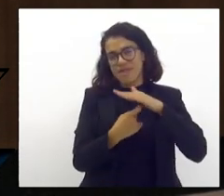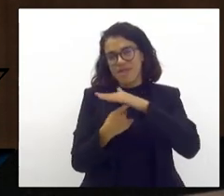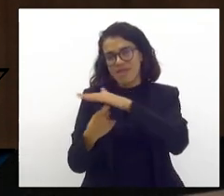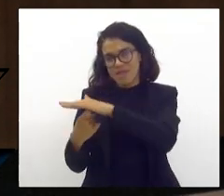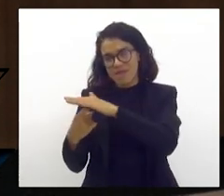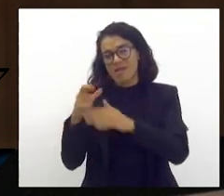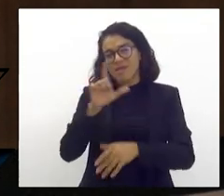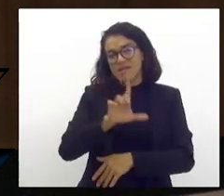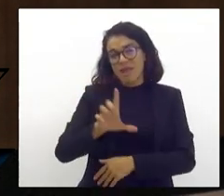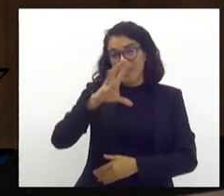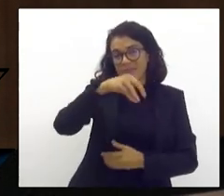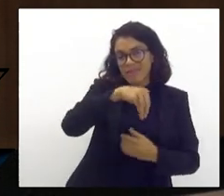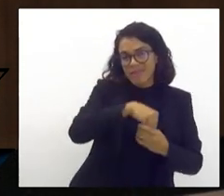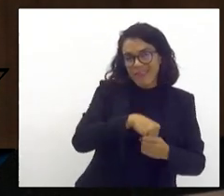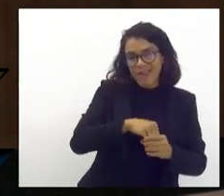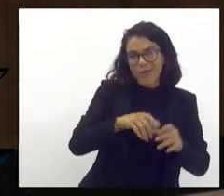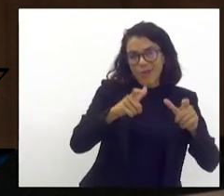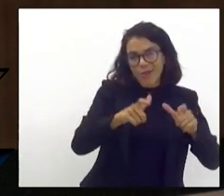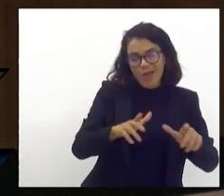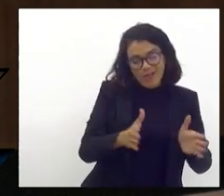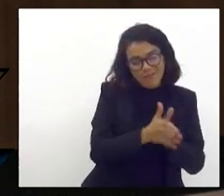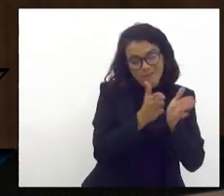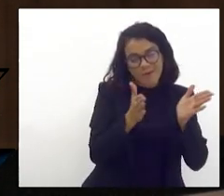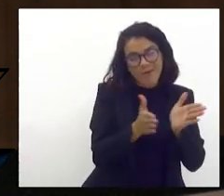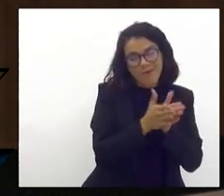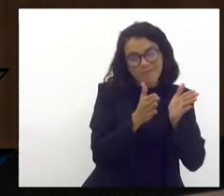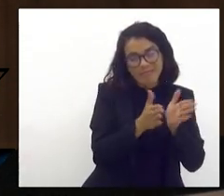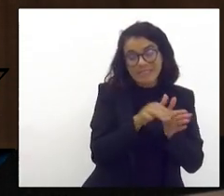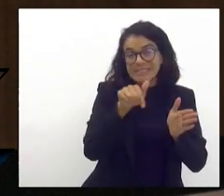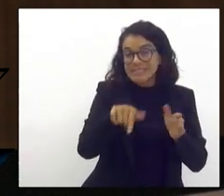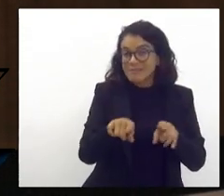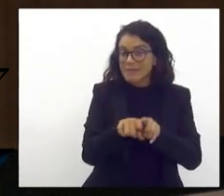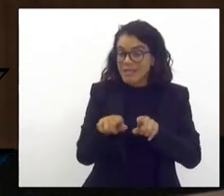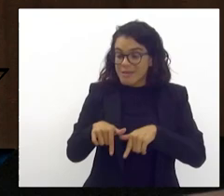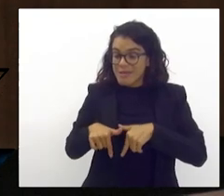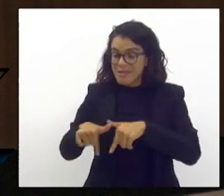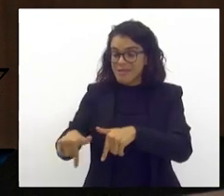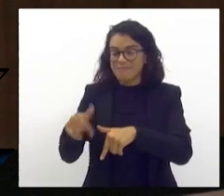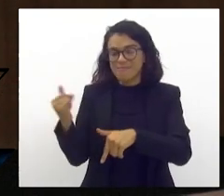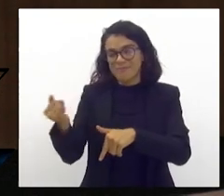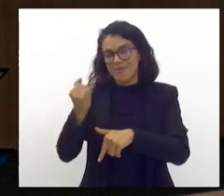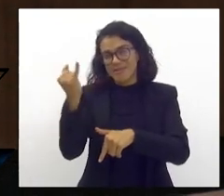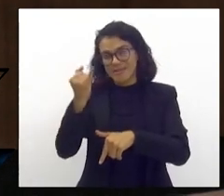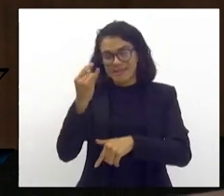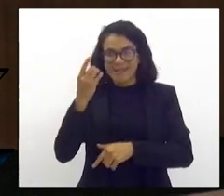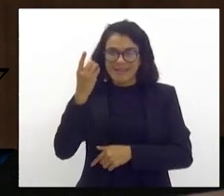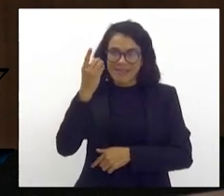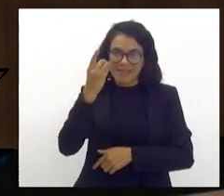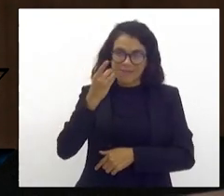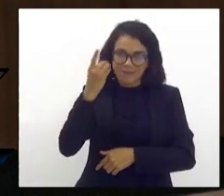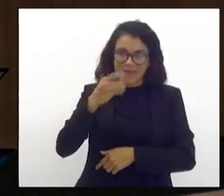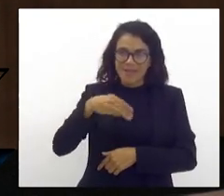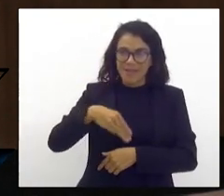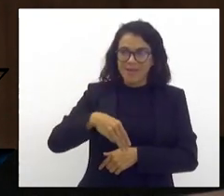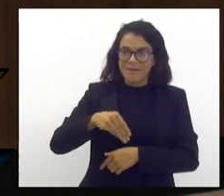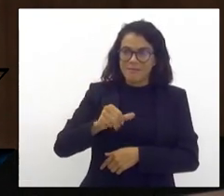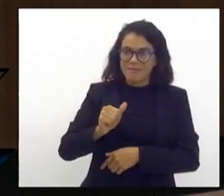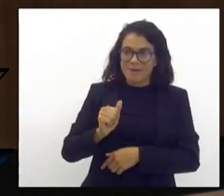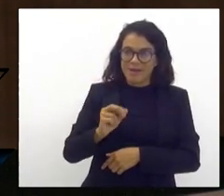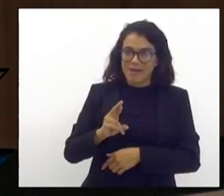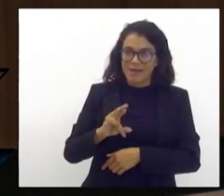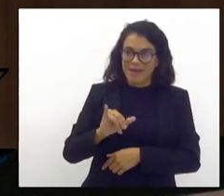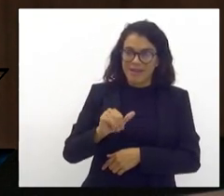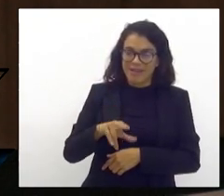literárias dentro da periferia e essa importante iniciativa da deputada Marina faz